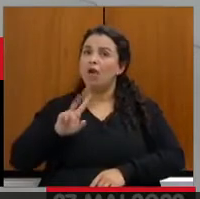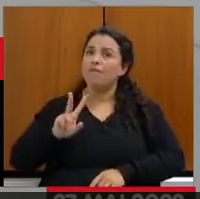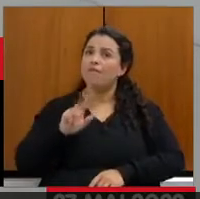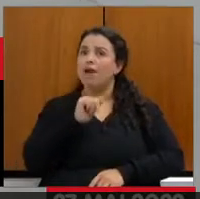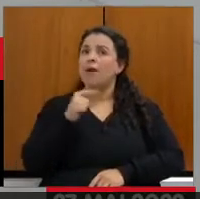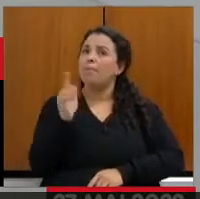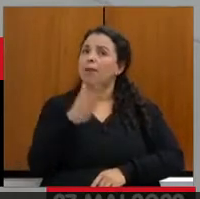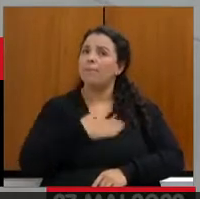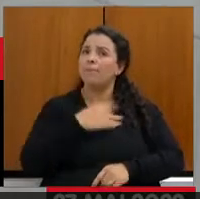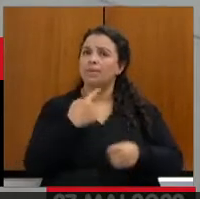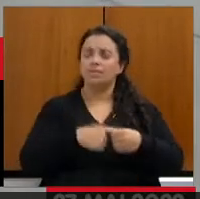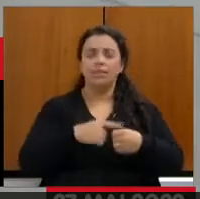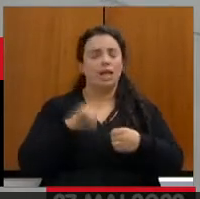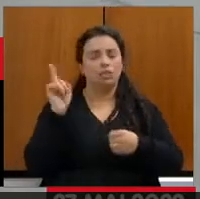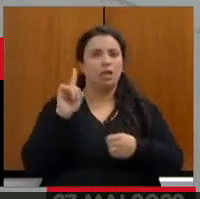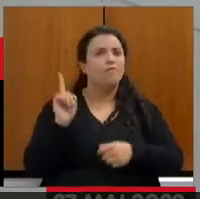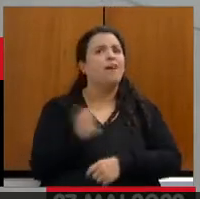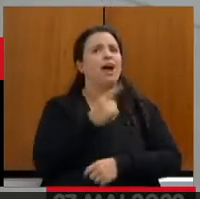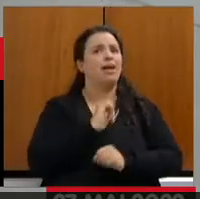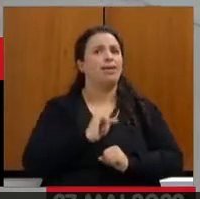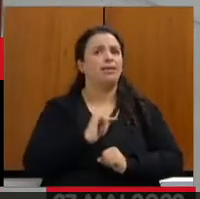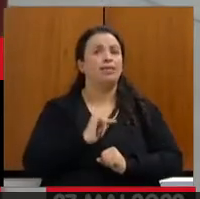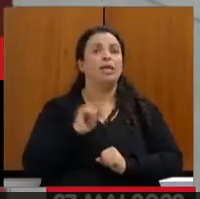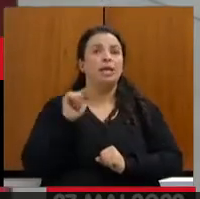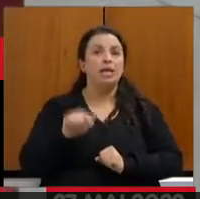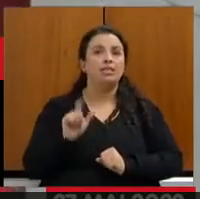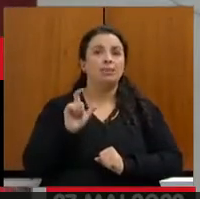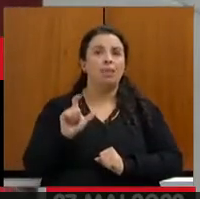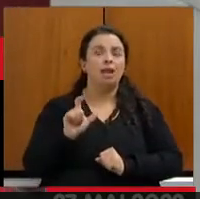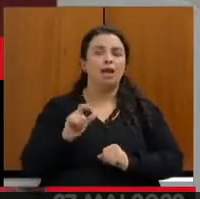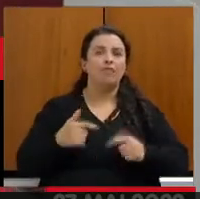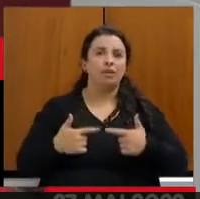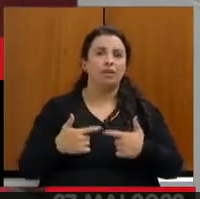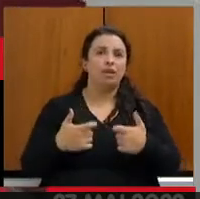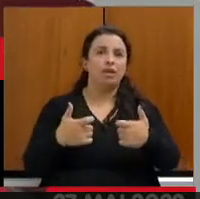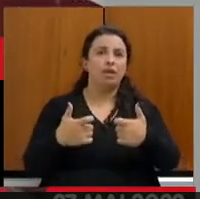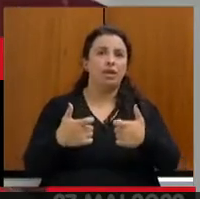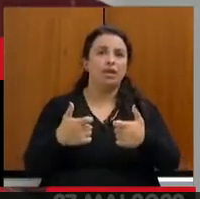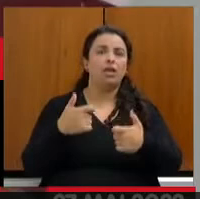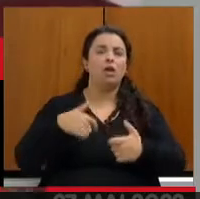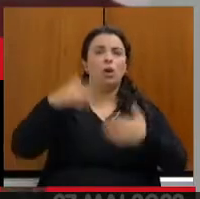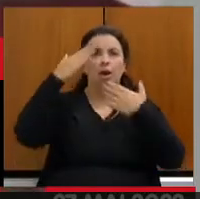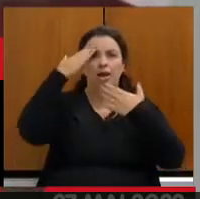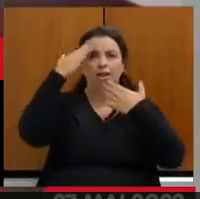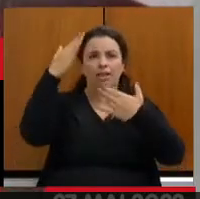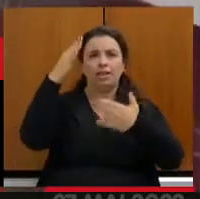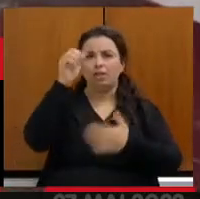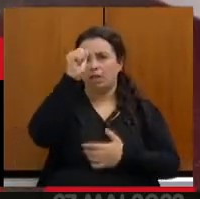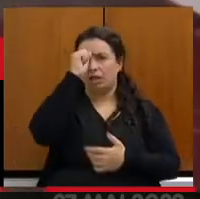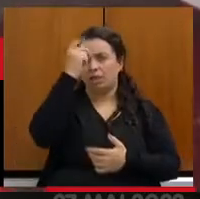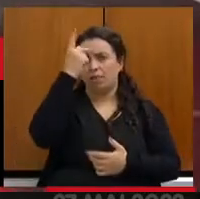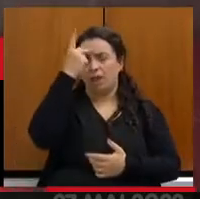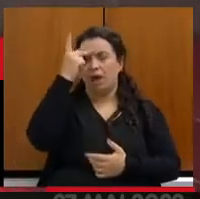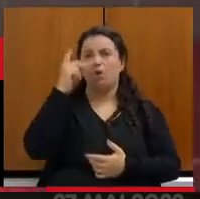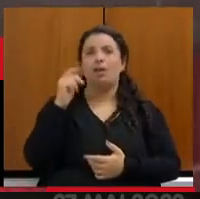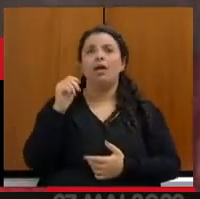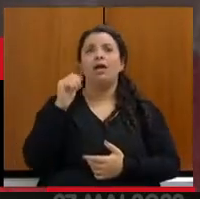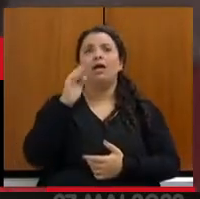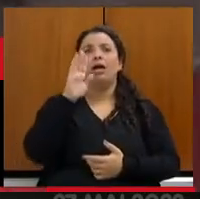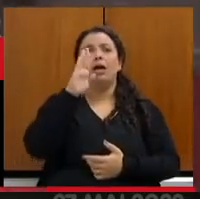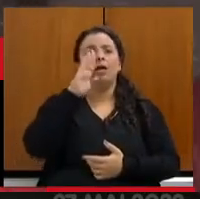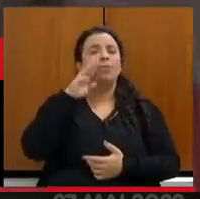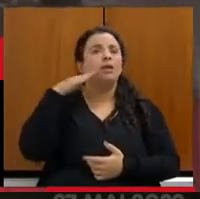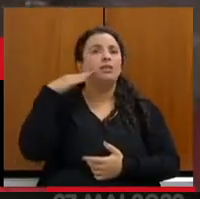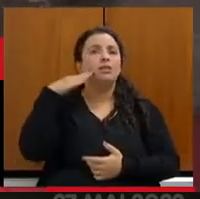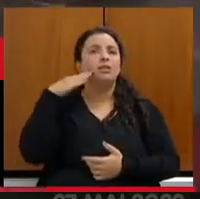e essa palavrinha Guerreiro aqui eu quero agradecer deputada Ana Paula Andréia de Jesus Beatriz Cerqueira eleninha